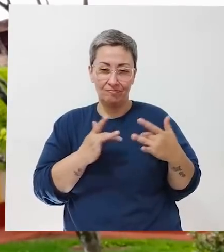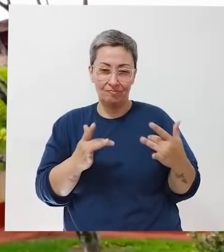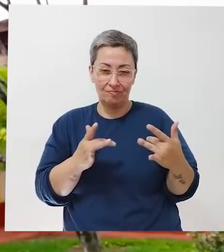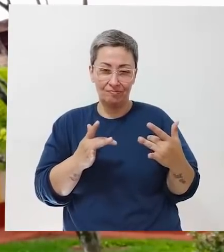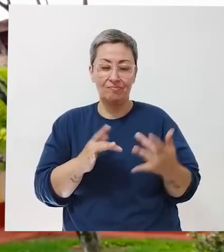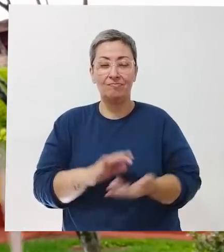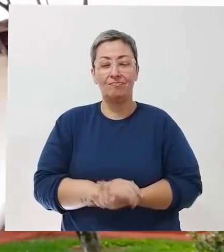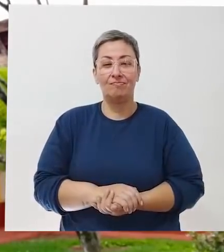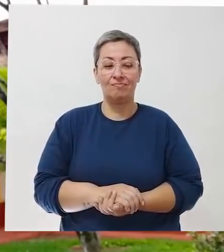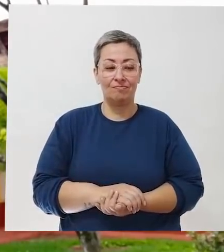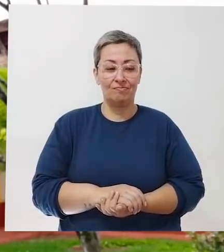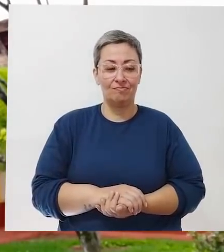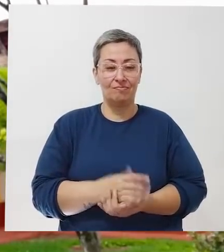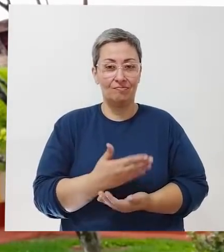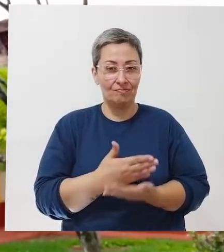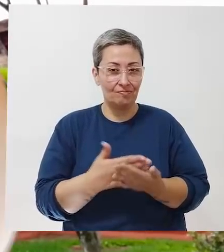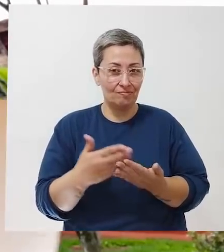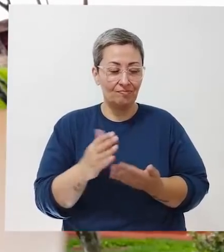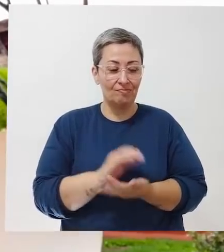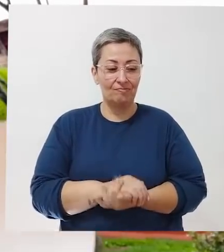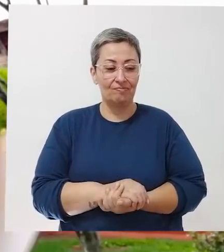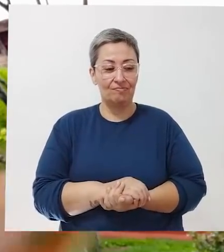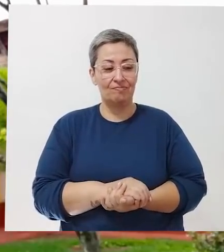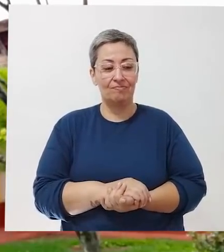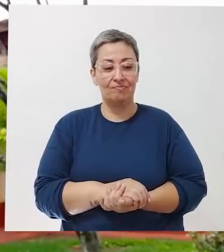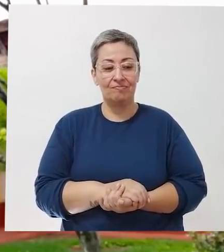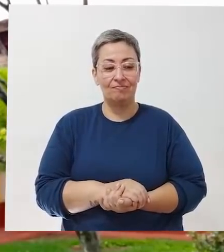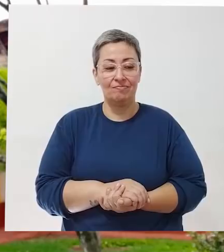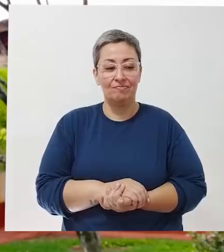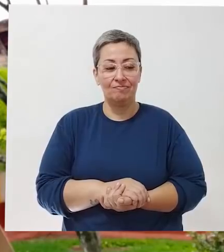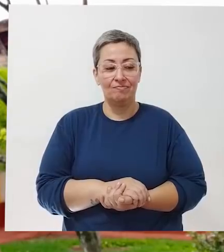abertos e atentos, vamos começar.